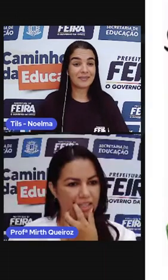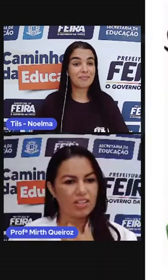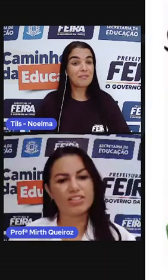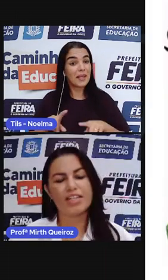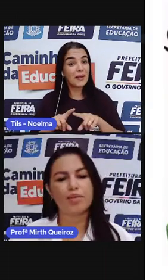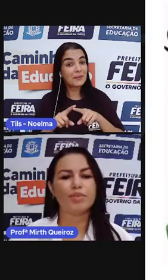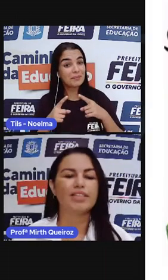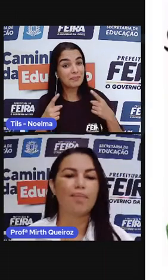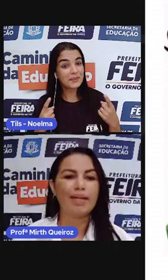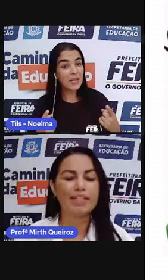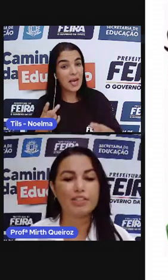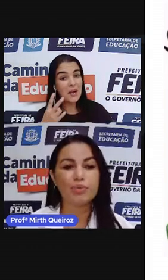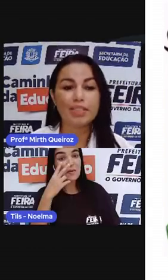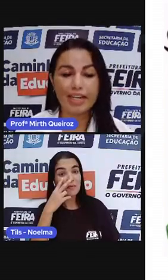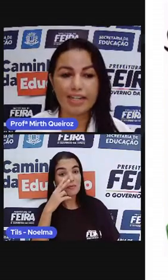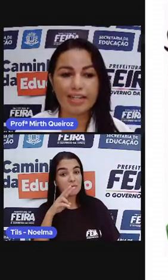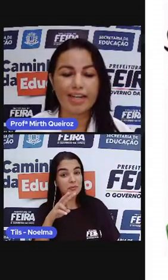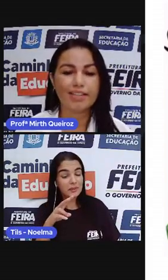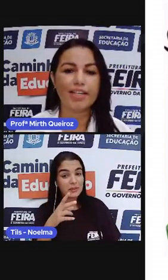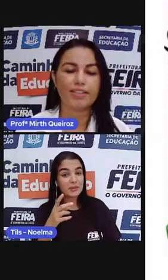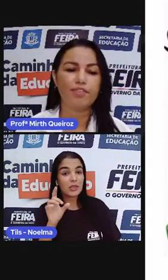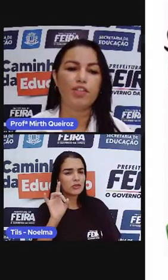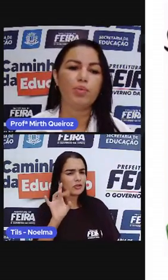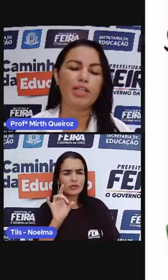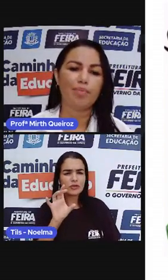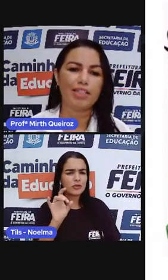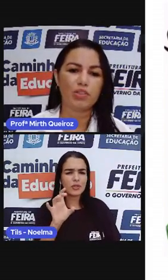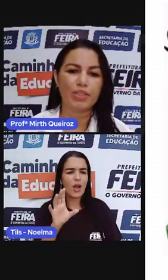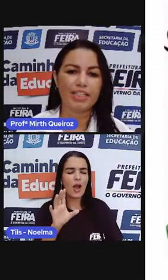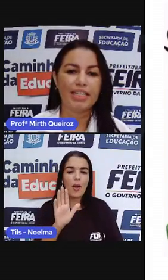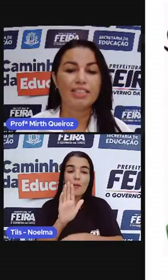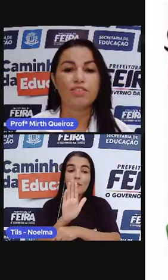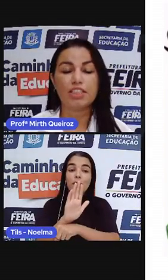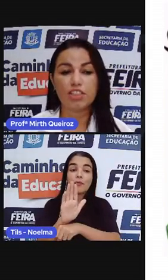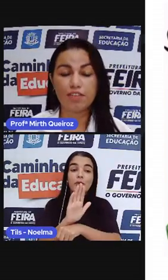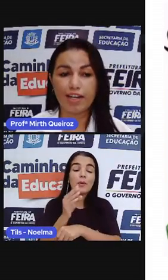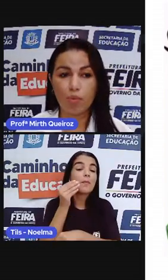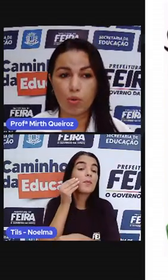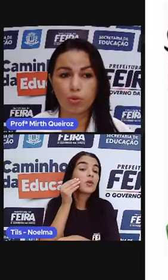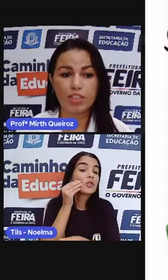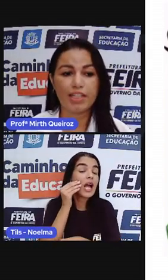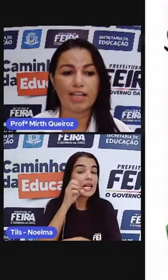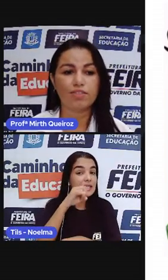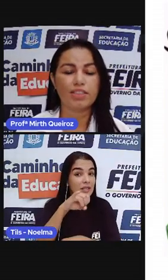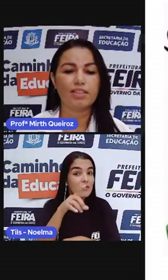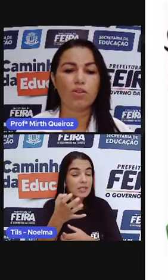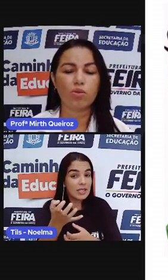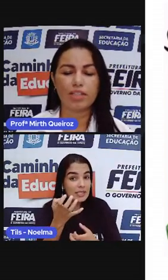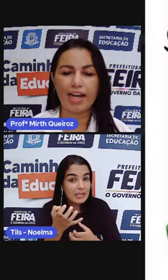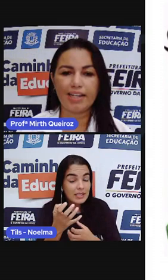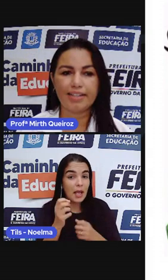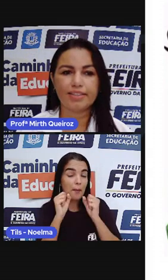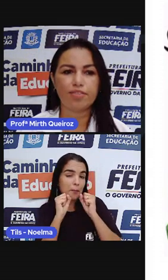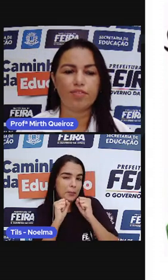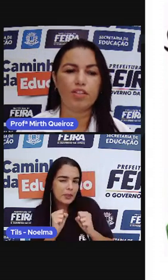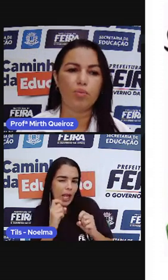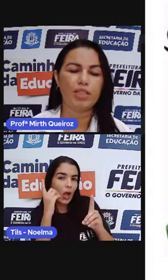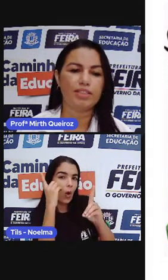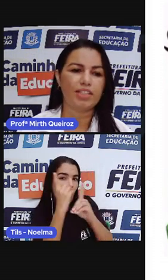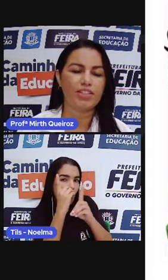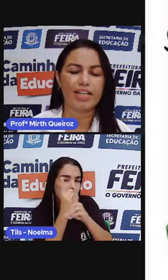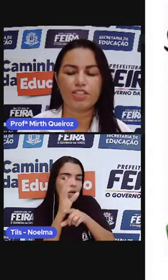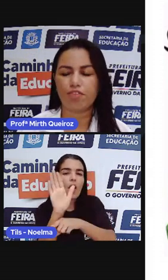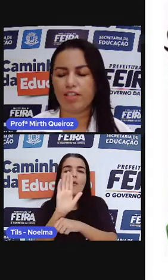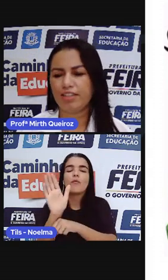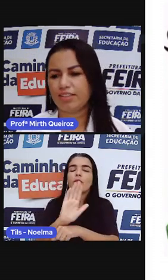Aqui nós temos apenas um trailer, né, desse filme Amazônia. Se você tiver a oportunidade, vocês encontrarem esse filme,